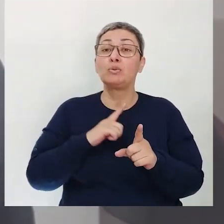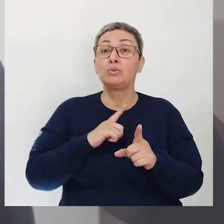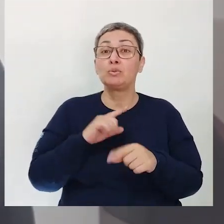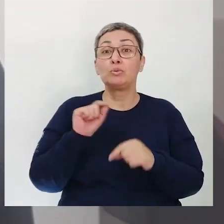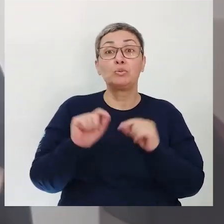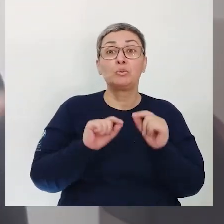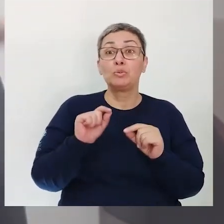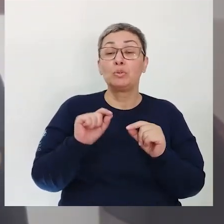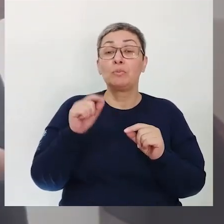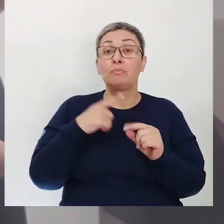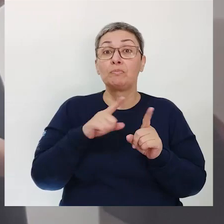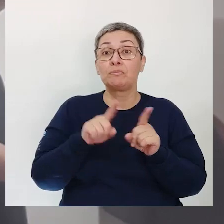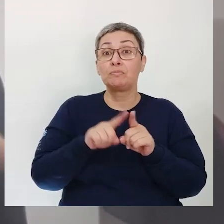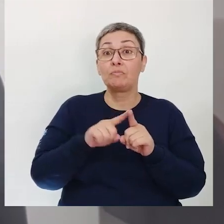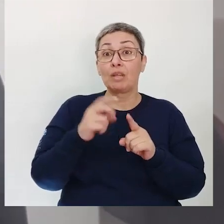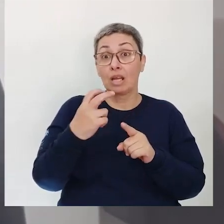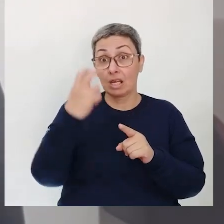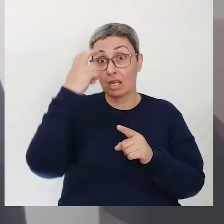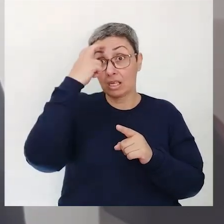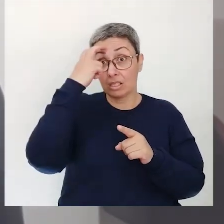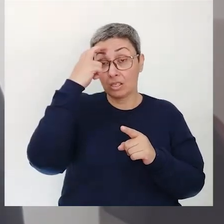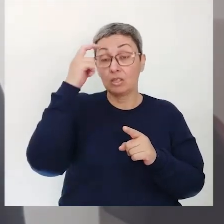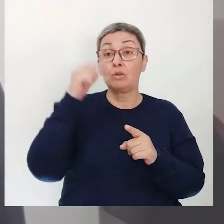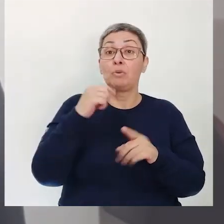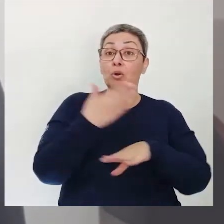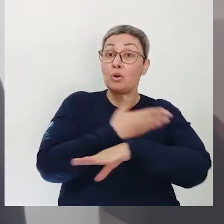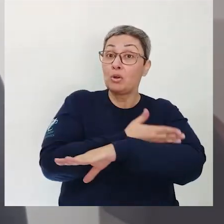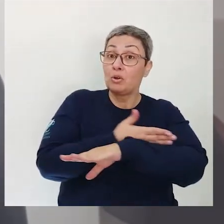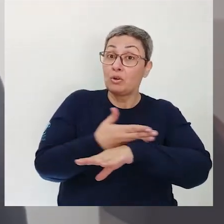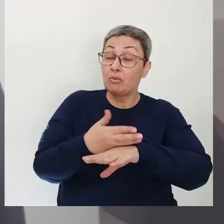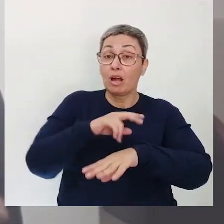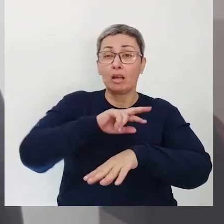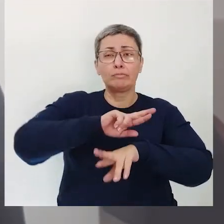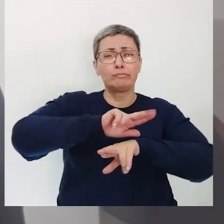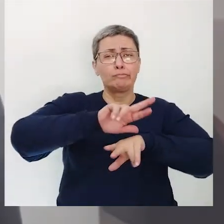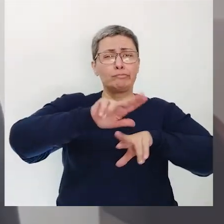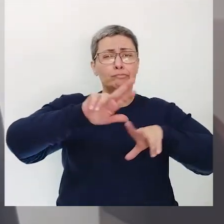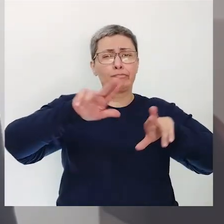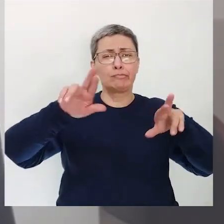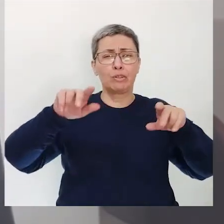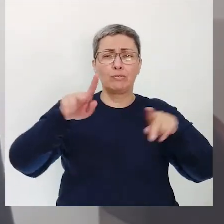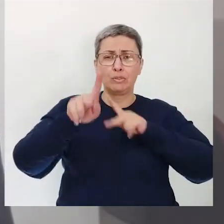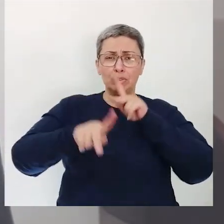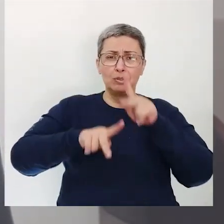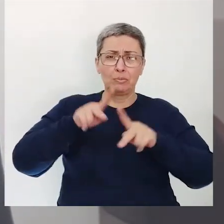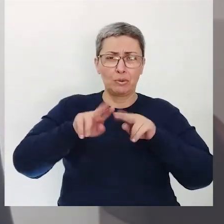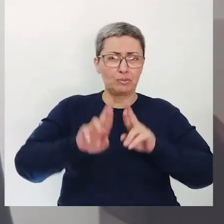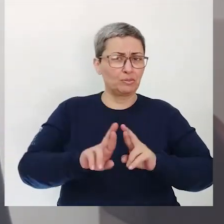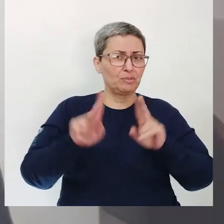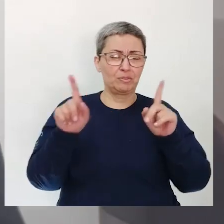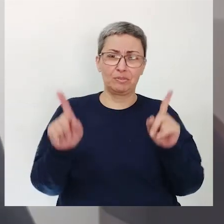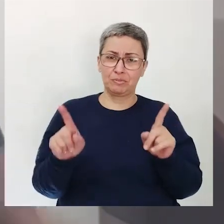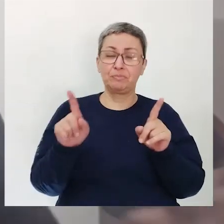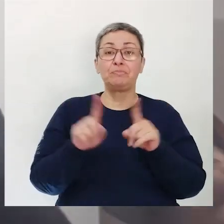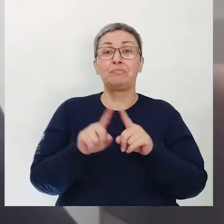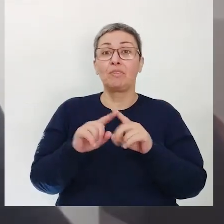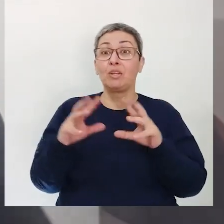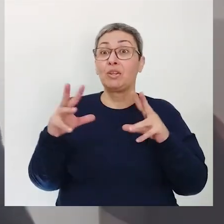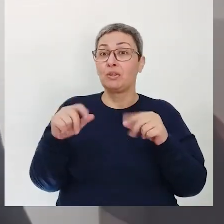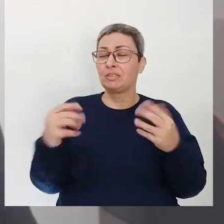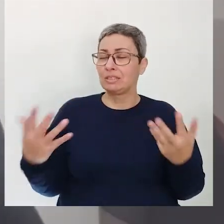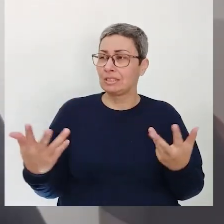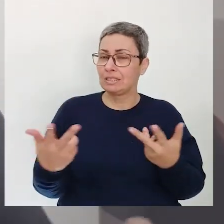influenciado pela cultura e costumes de diversos povos diferentes. Então